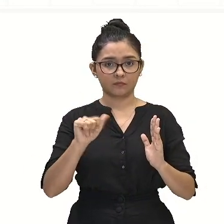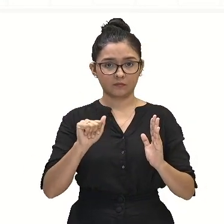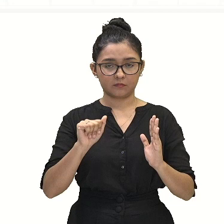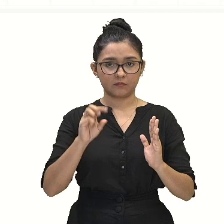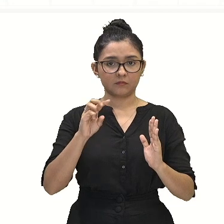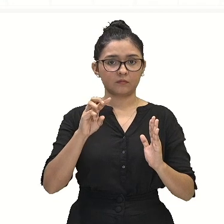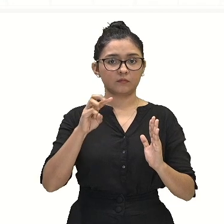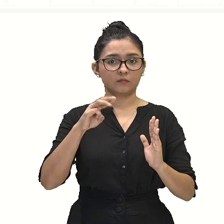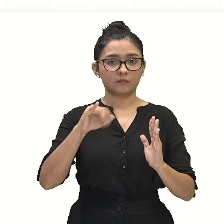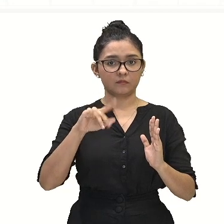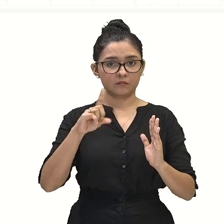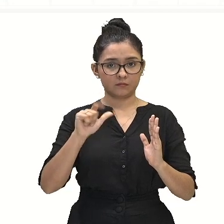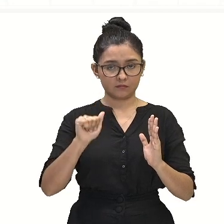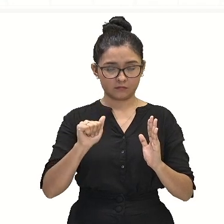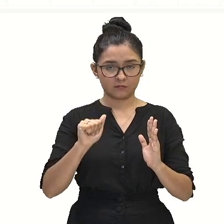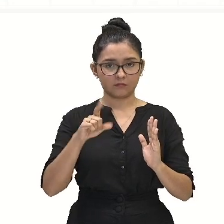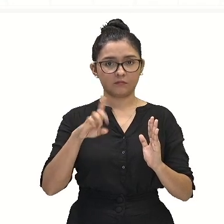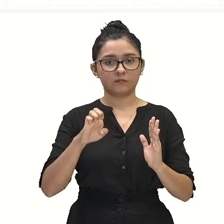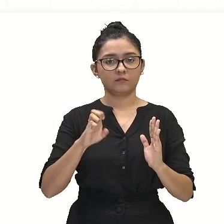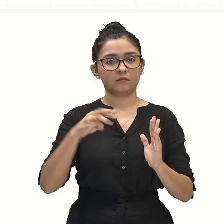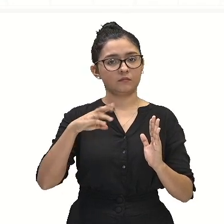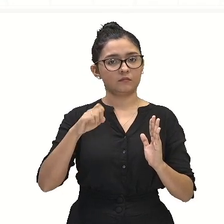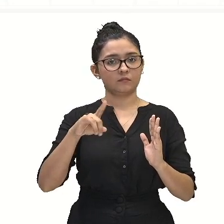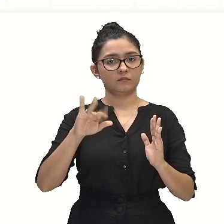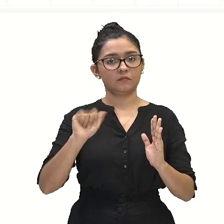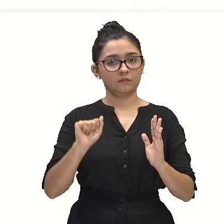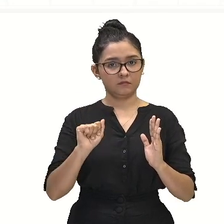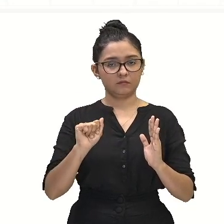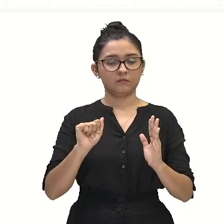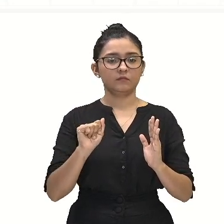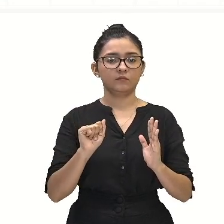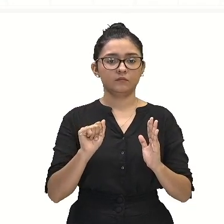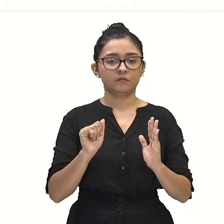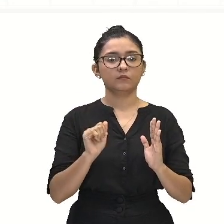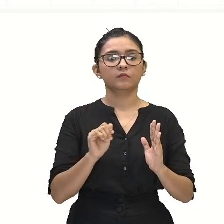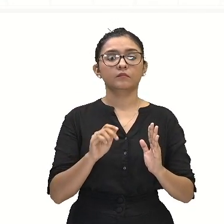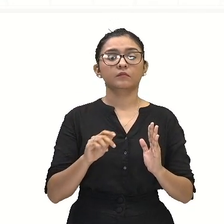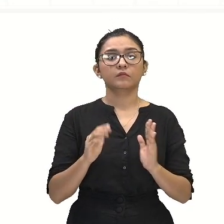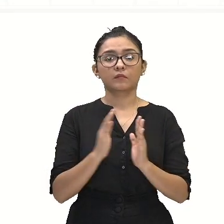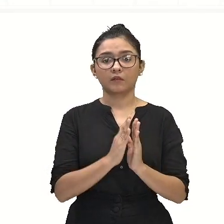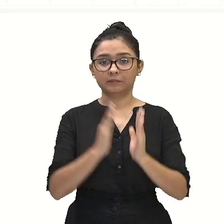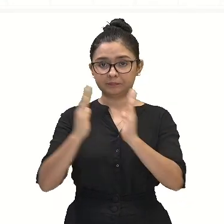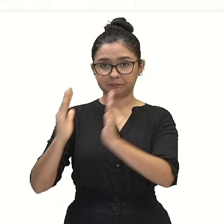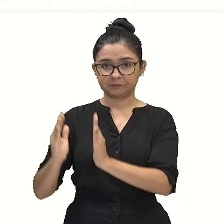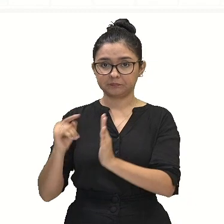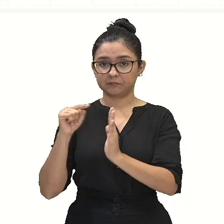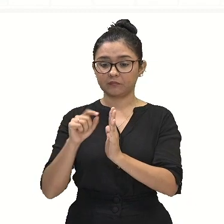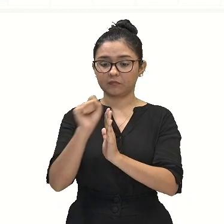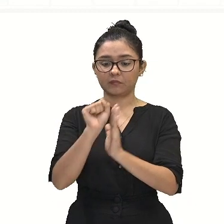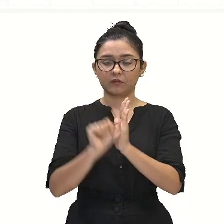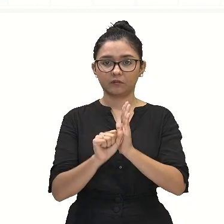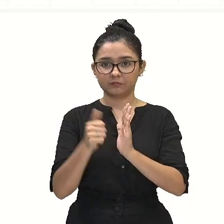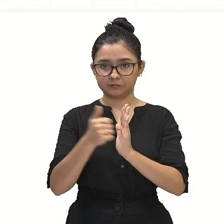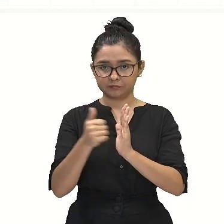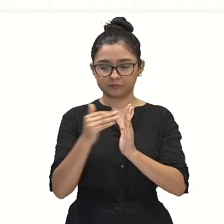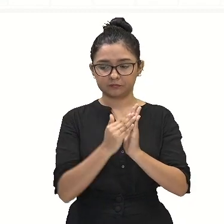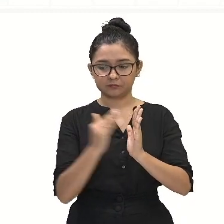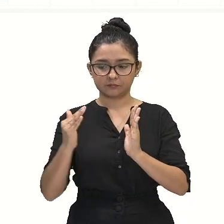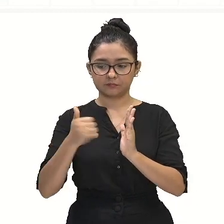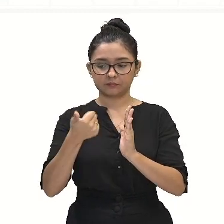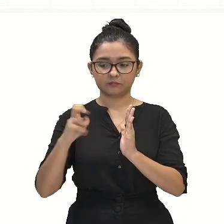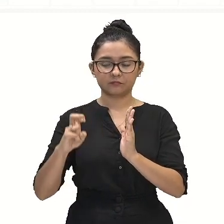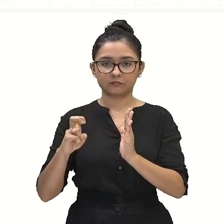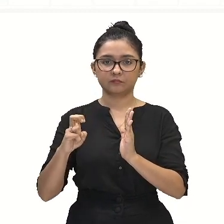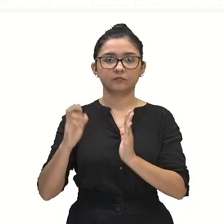Idade Média. Então, do século XI até o século XV,